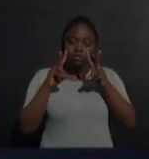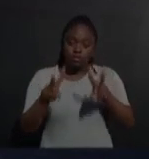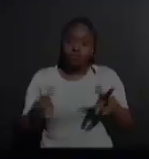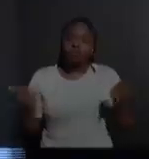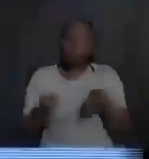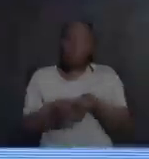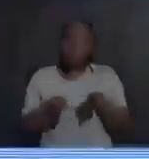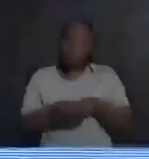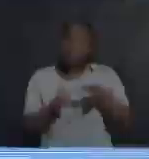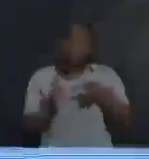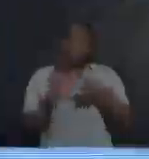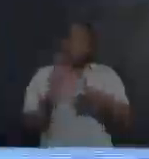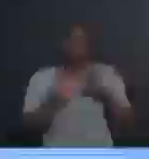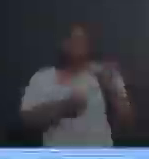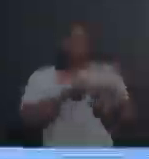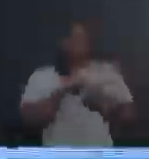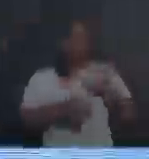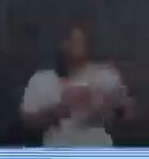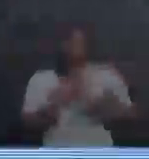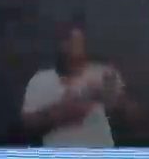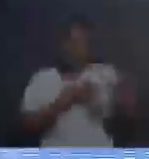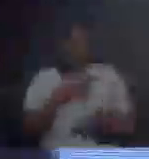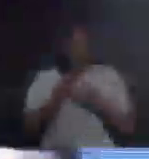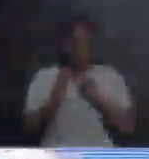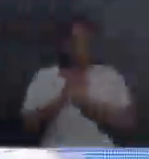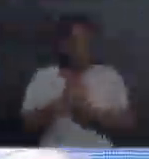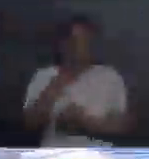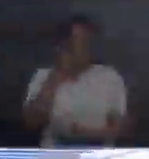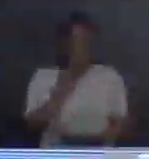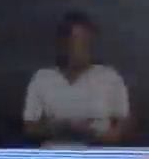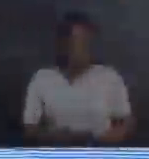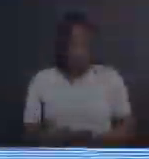também. Quem crê nisso?